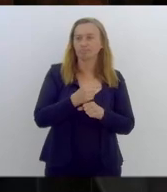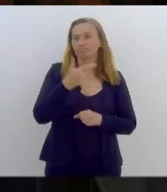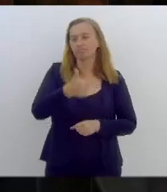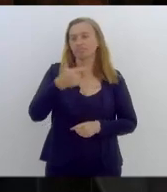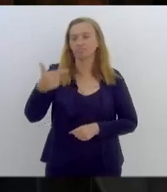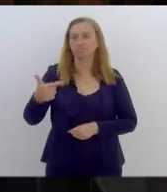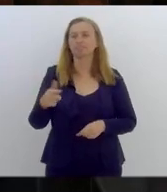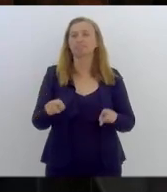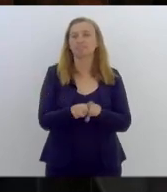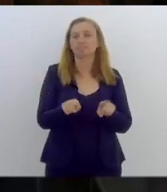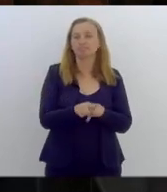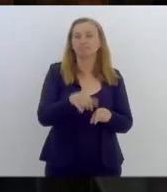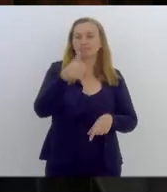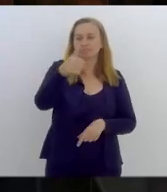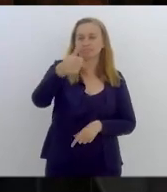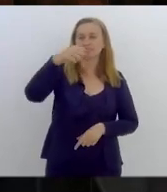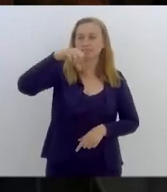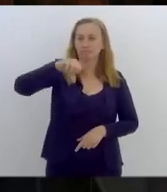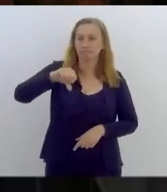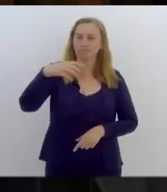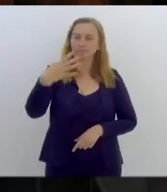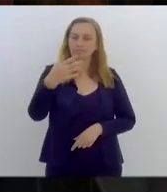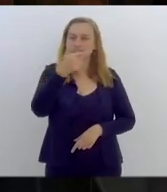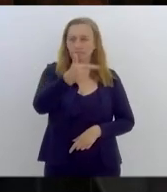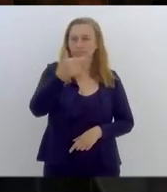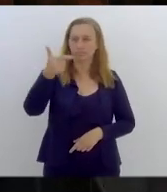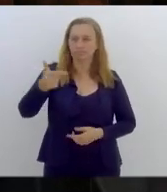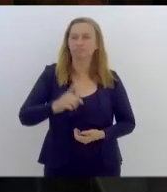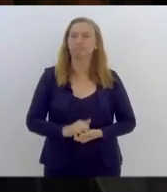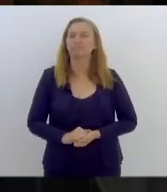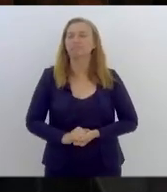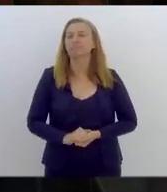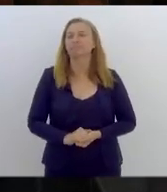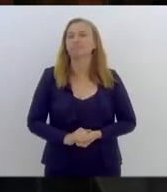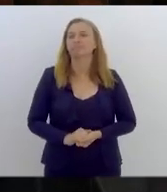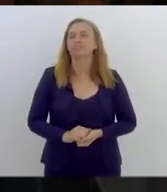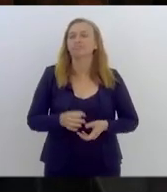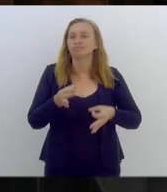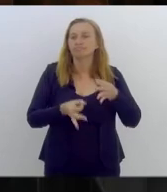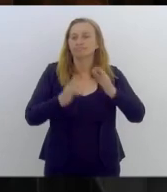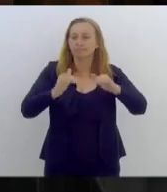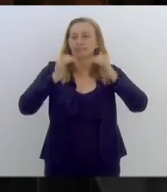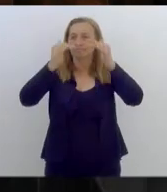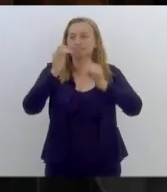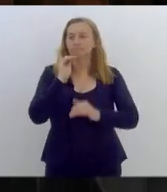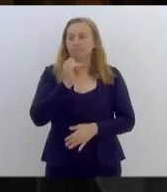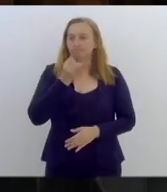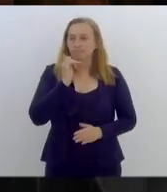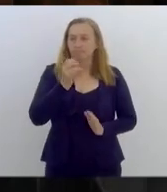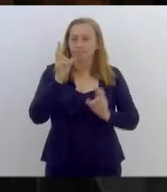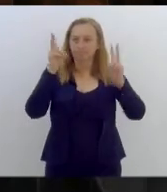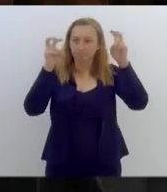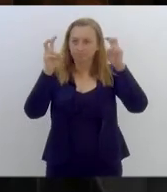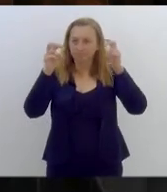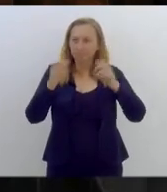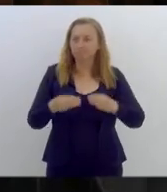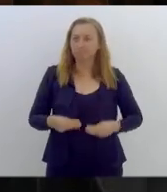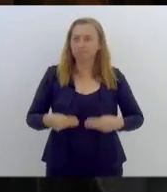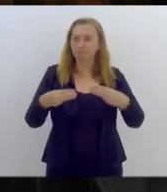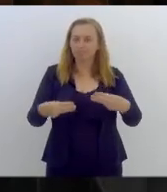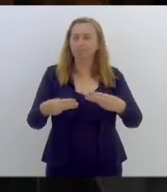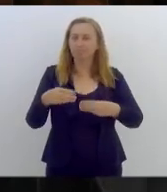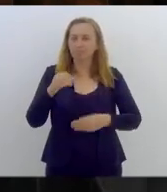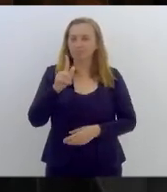194 de 22 e lá no Supremo relator dessa matéria é o ministro